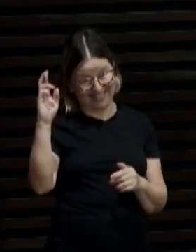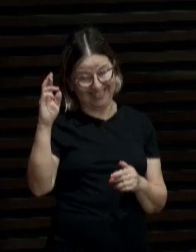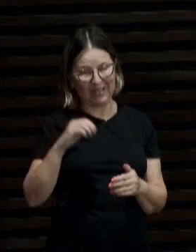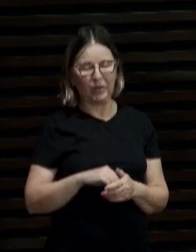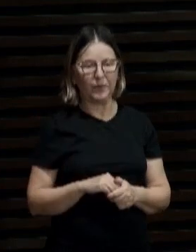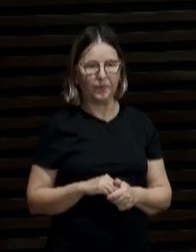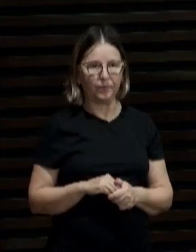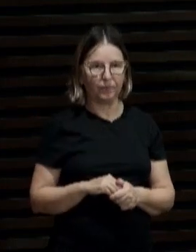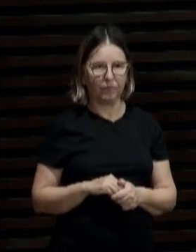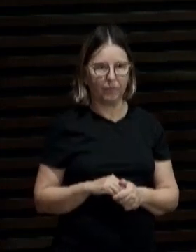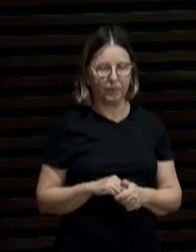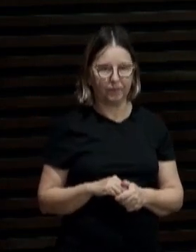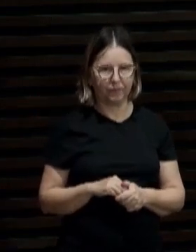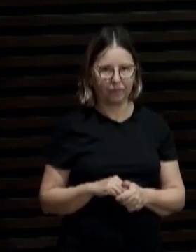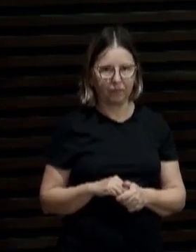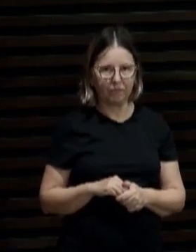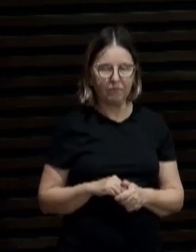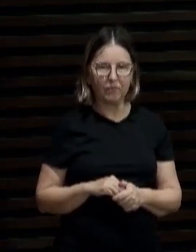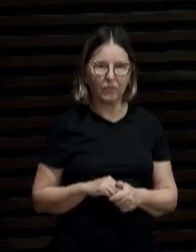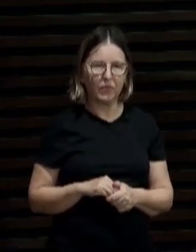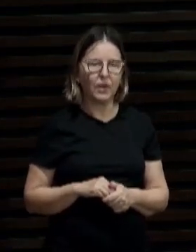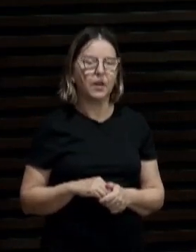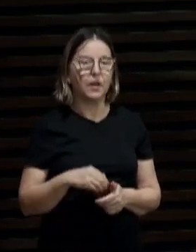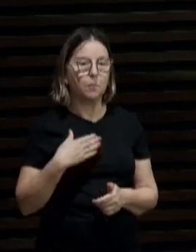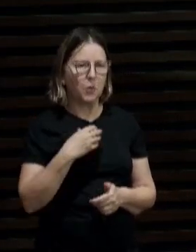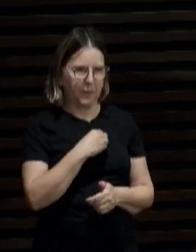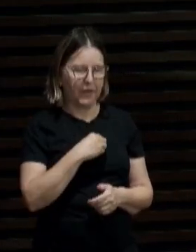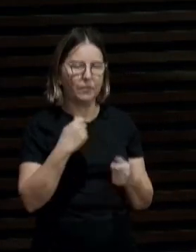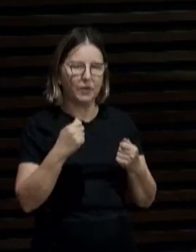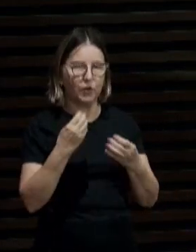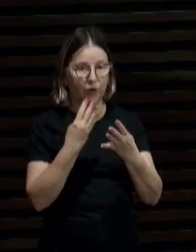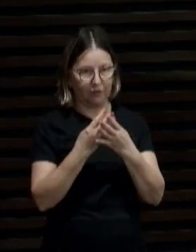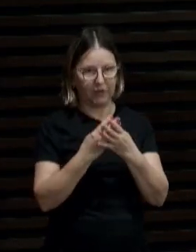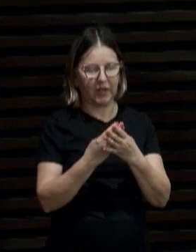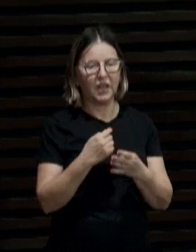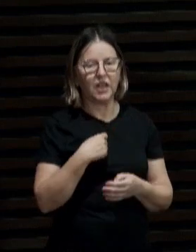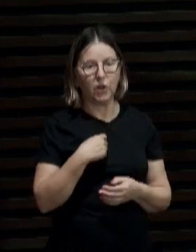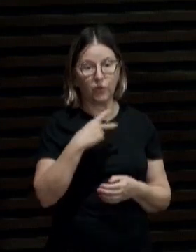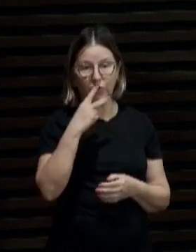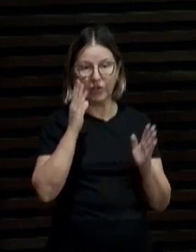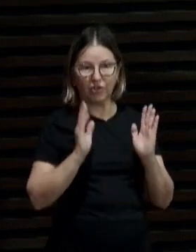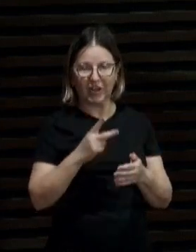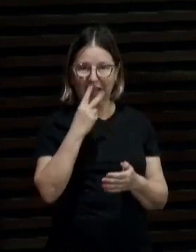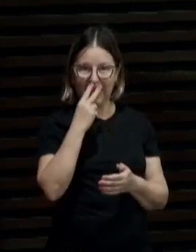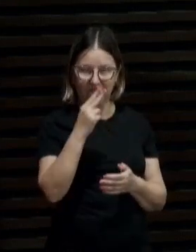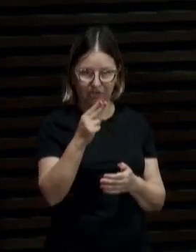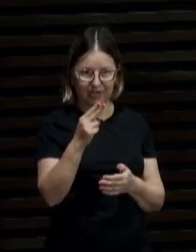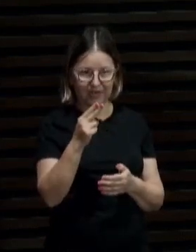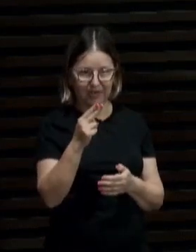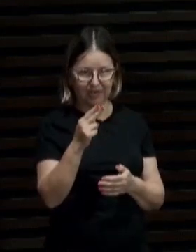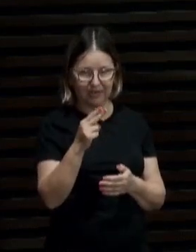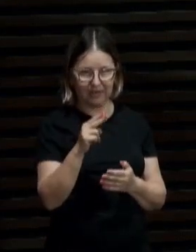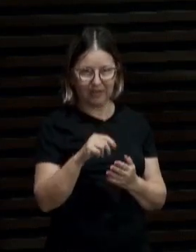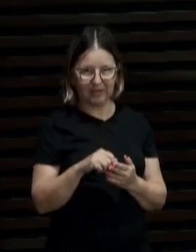Um pecado meu, eu preciso confessar. Eu já caí nessa cilada de achar que dá para ter um relacionamento só com Deus e